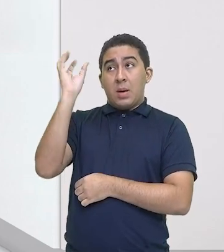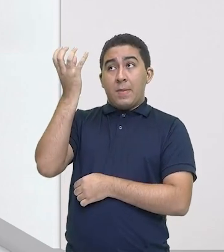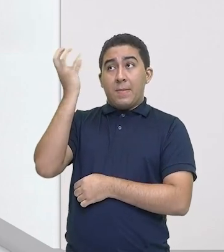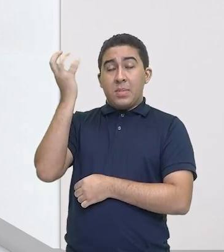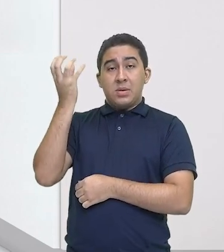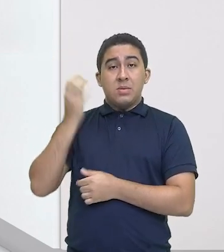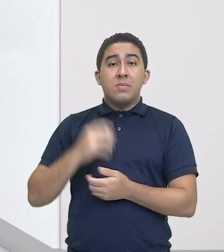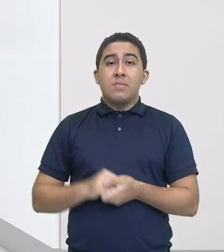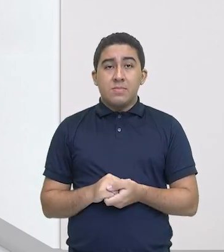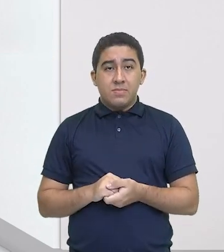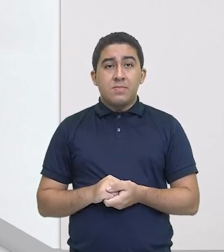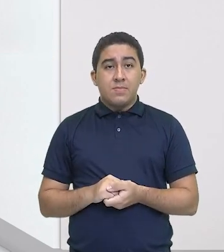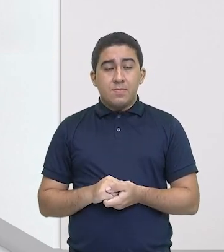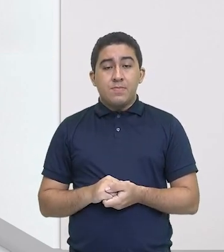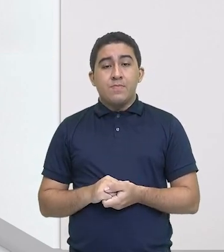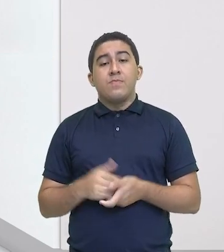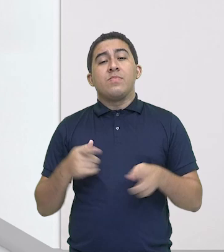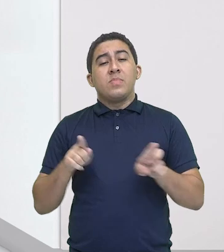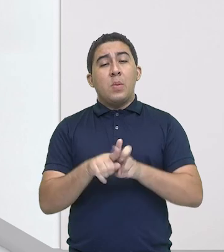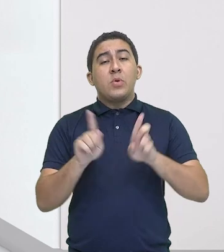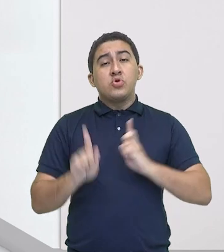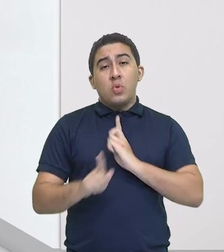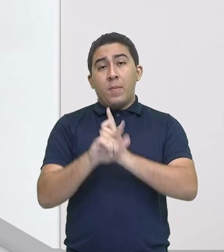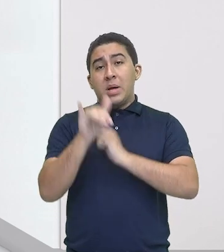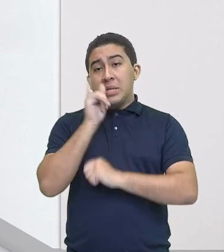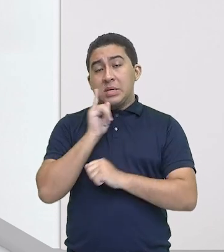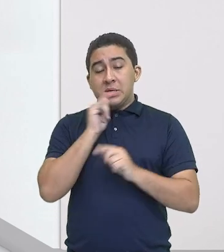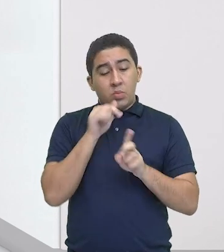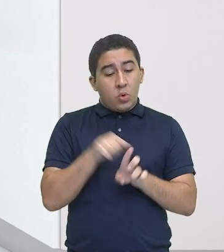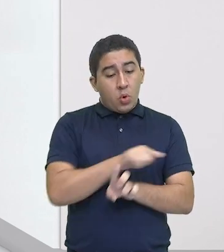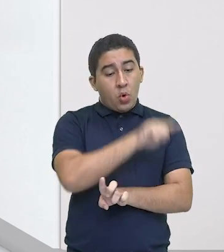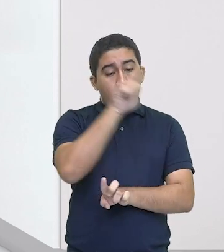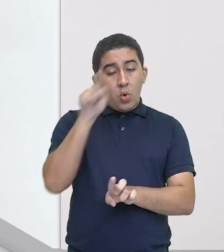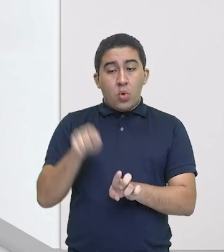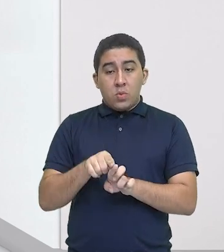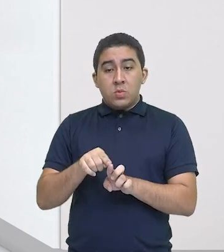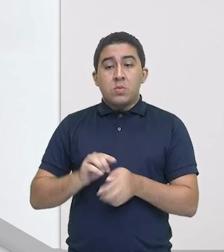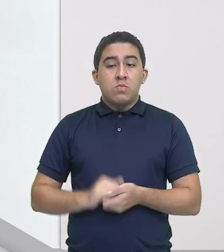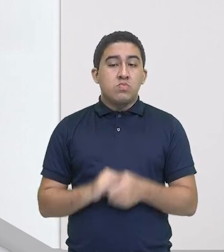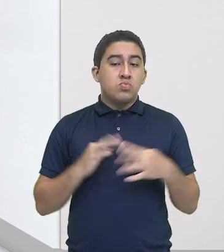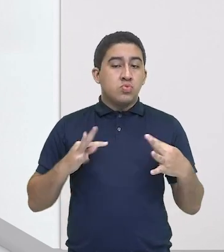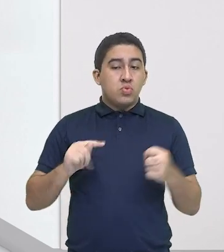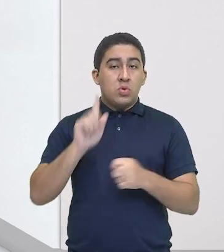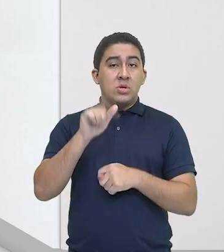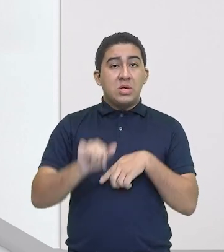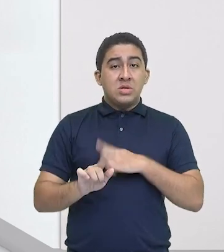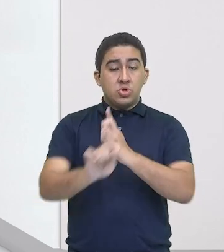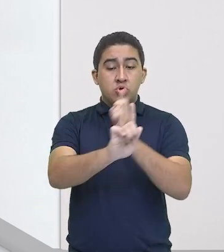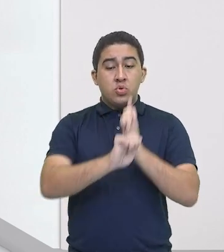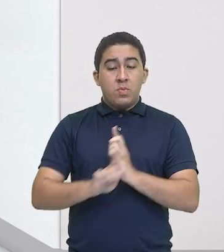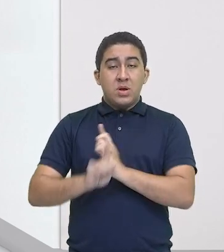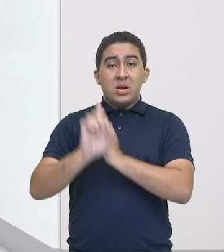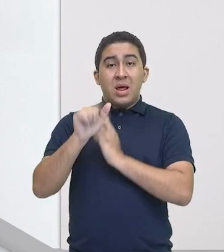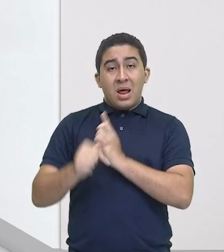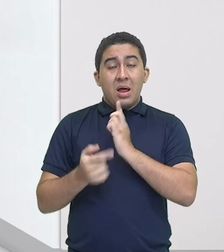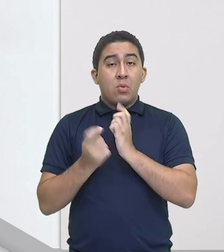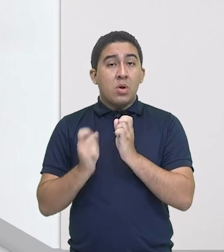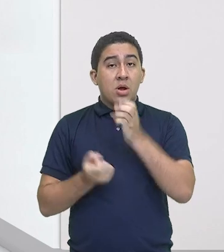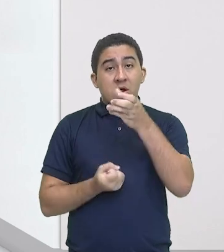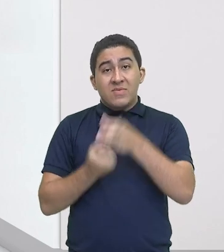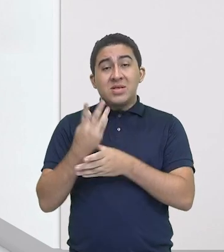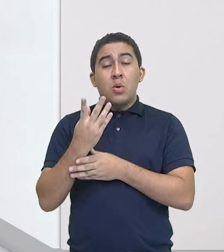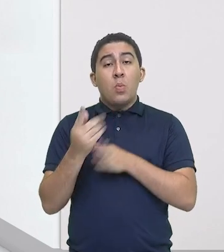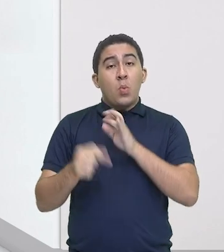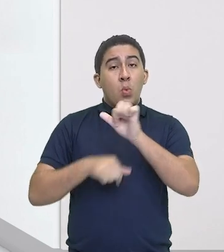né, desde descobertas como a roda, isso todas foram invenções que mudaram